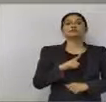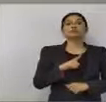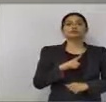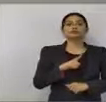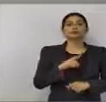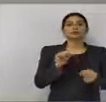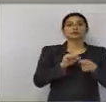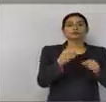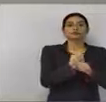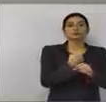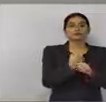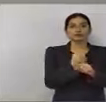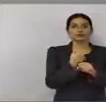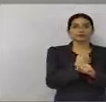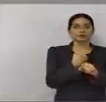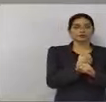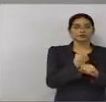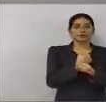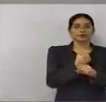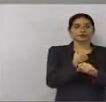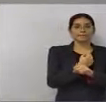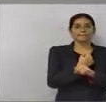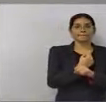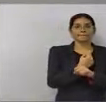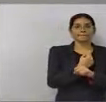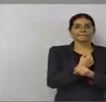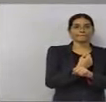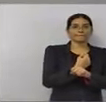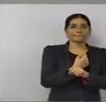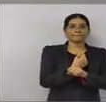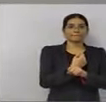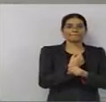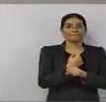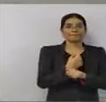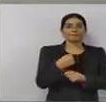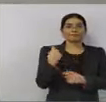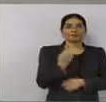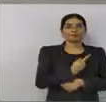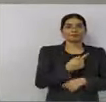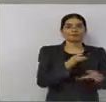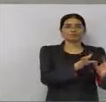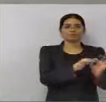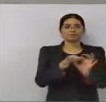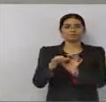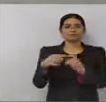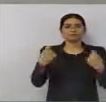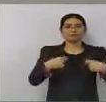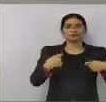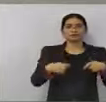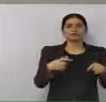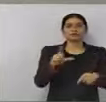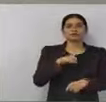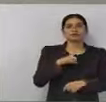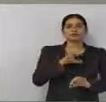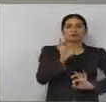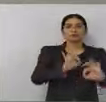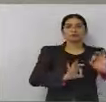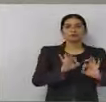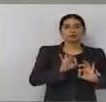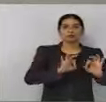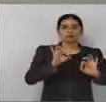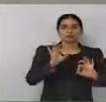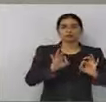vez, a obra concluída, para ET e para o emissário operarem, eles têm também que ter um plano de monitoramento desse